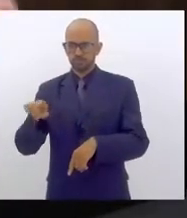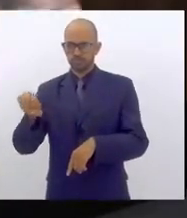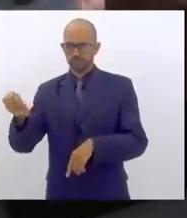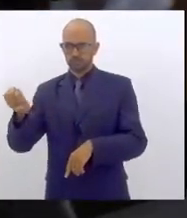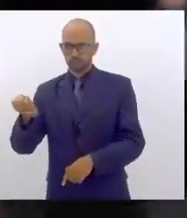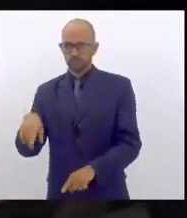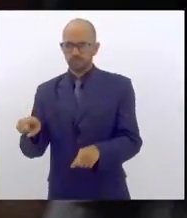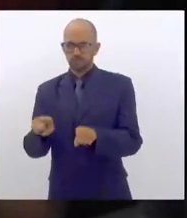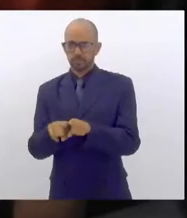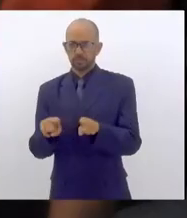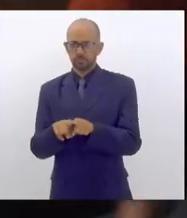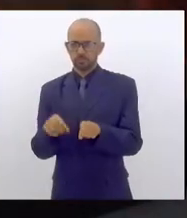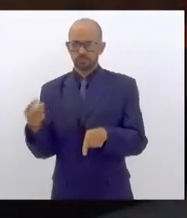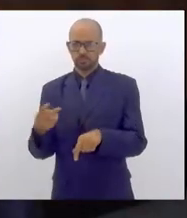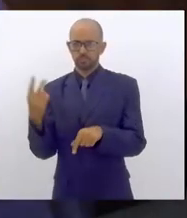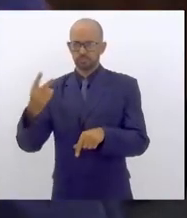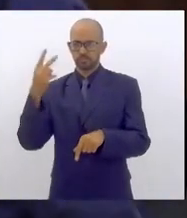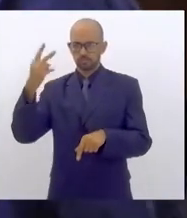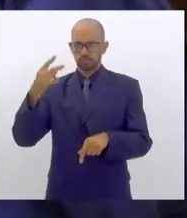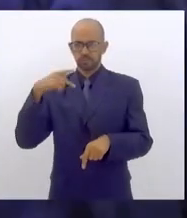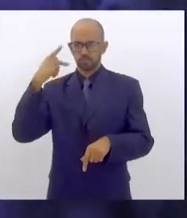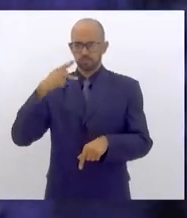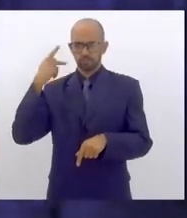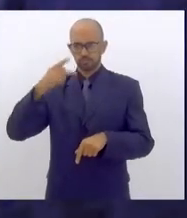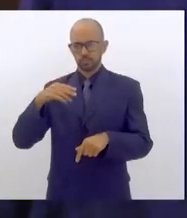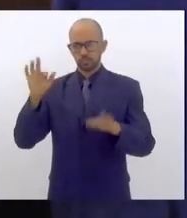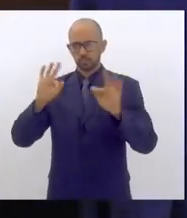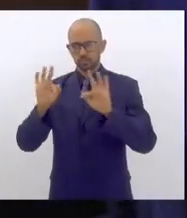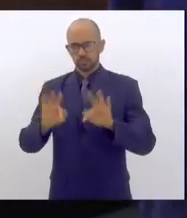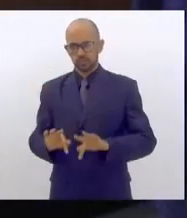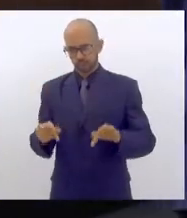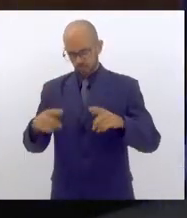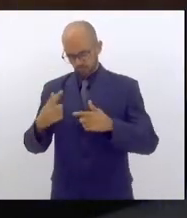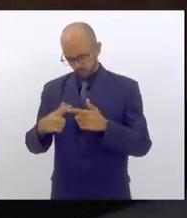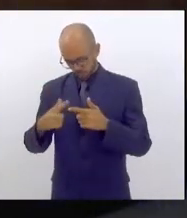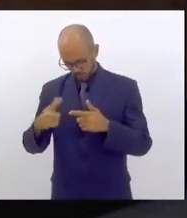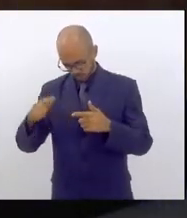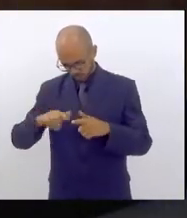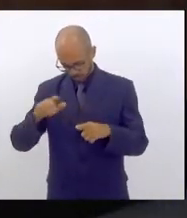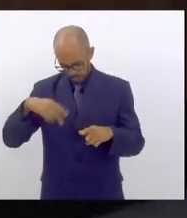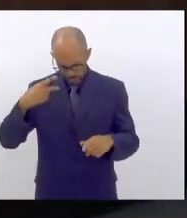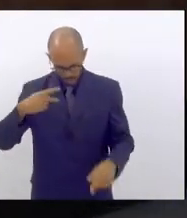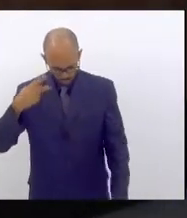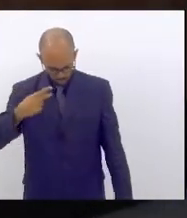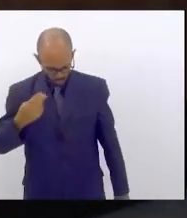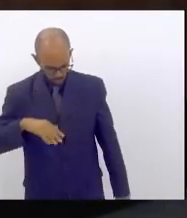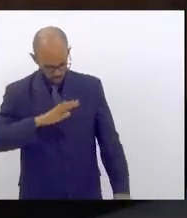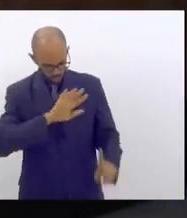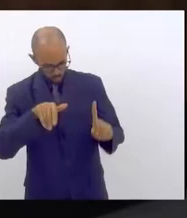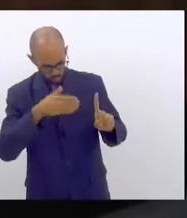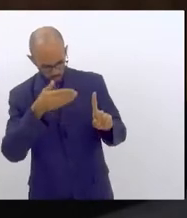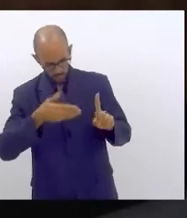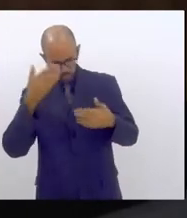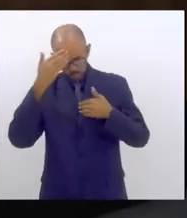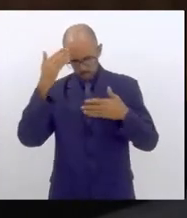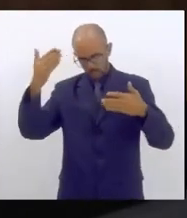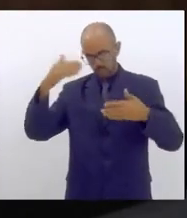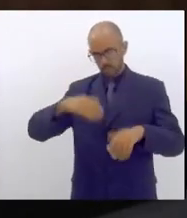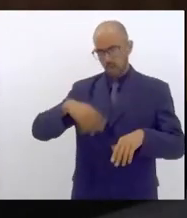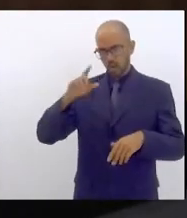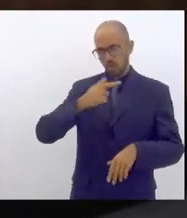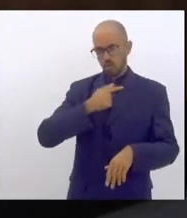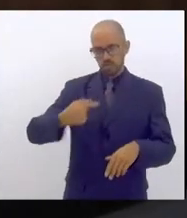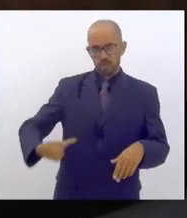mas é uma vitória do parlamento hoje. Muito feliz para o parlamento ter reconhecido isso. Agradecer ao governador Cláudio Castro por ter